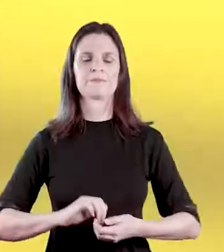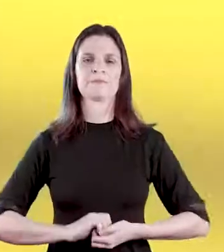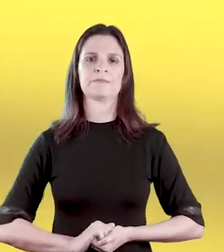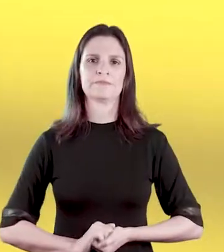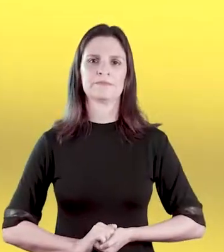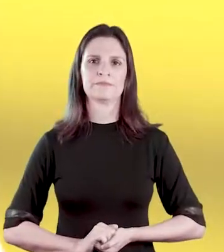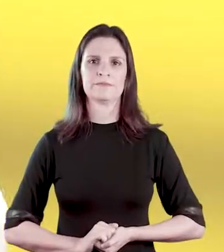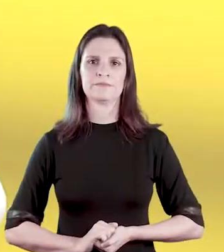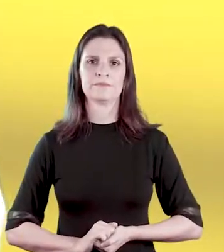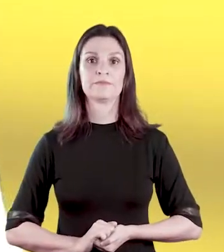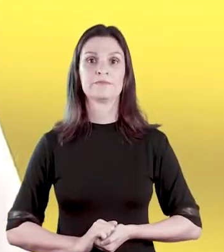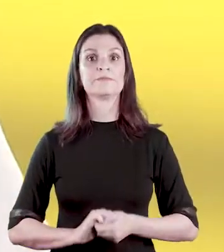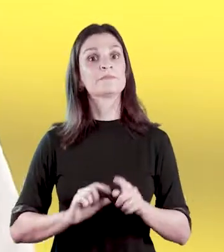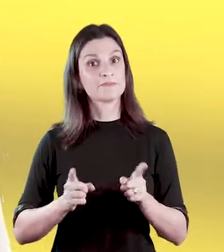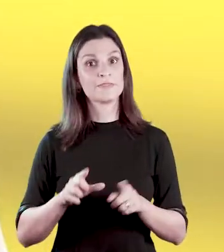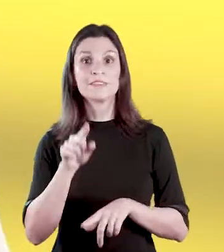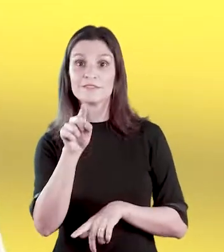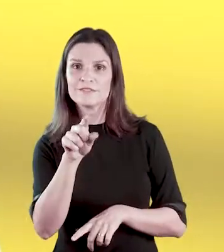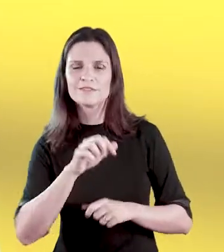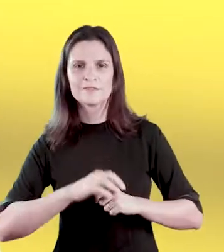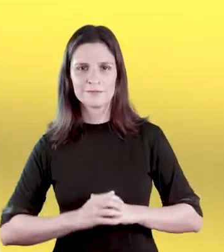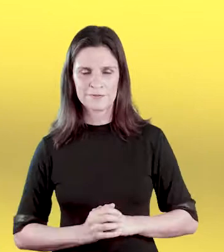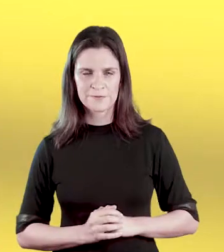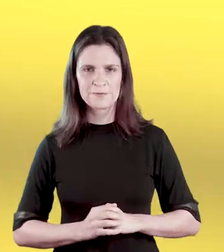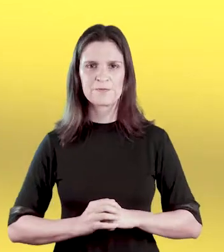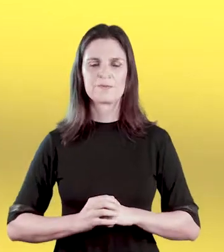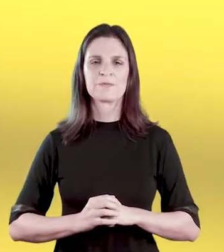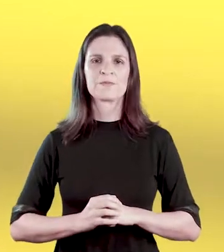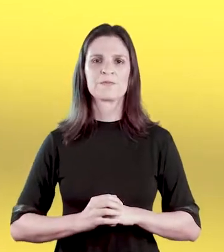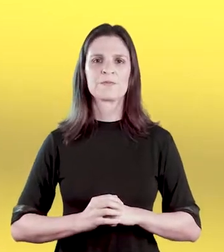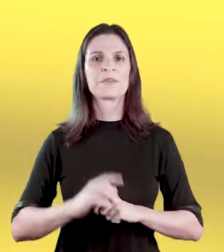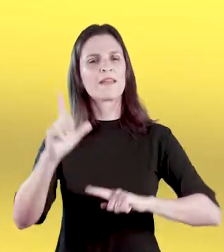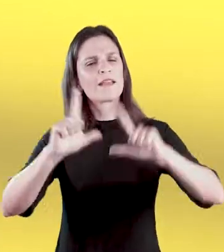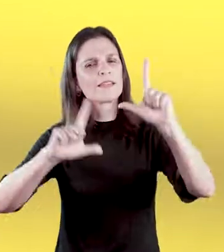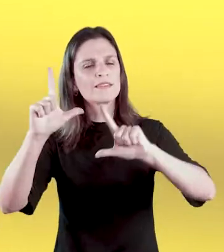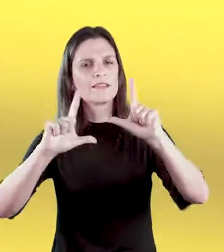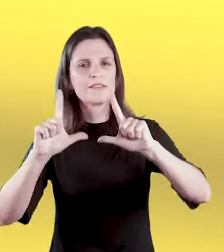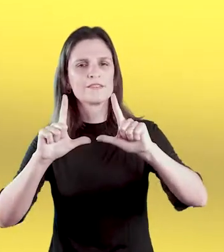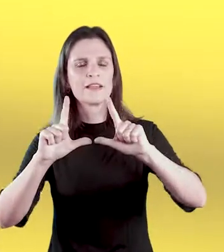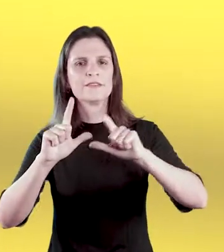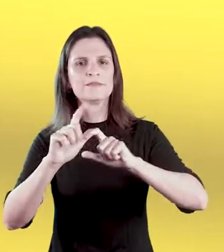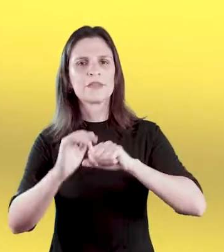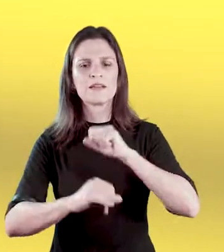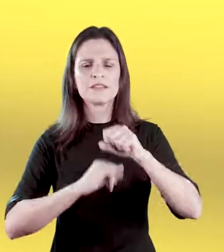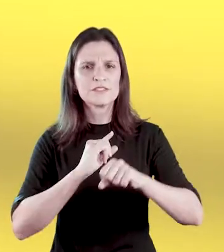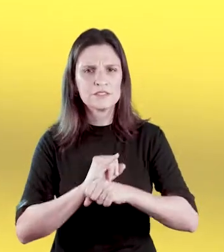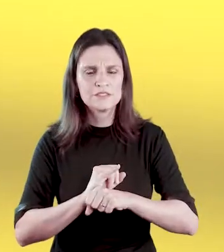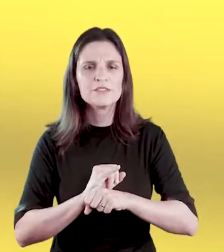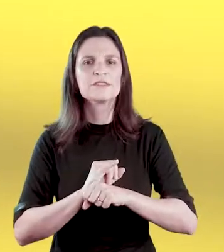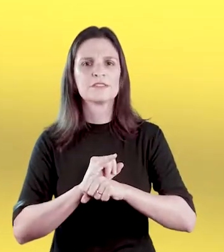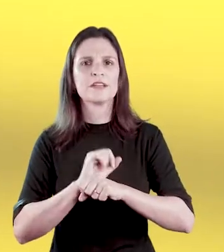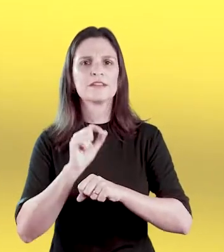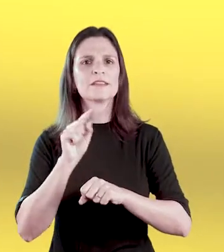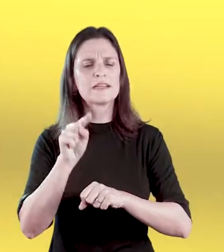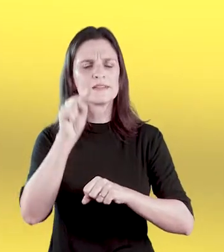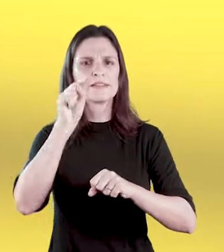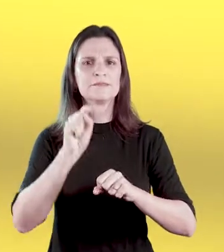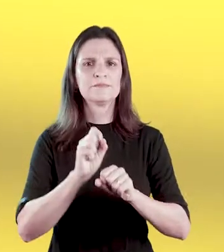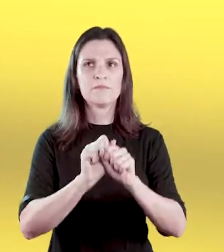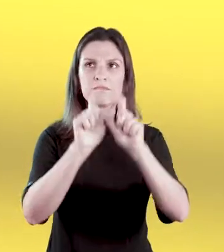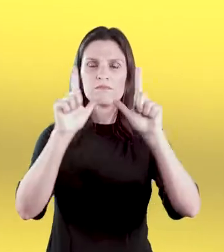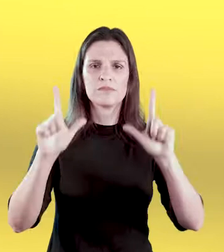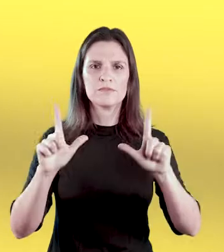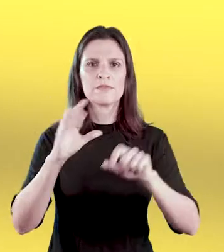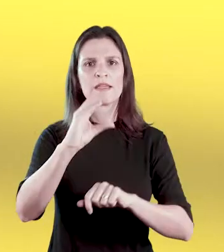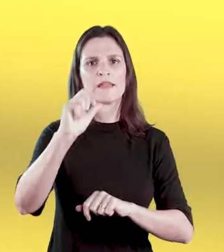legislatura maçãs eu quero falar com você que está nos assistindo pela TV Acesse as redes sociais da Câmara de Vereadores